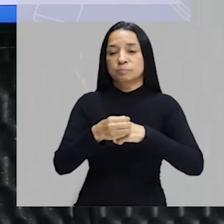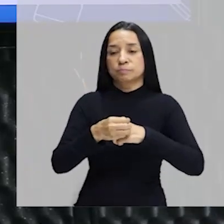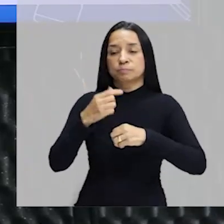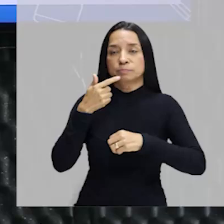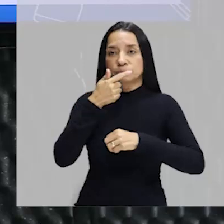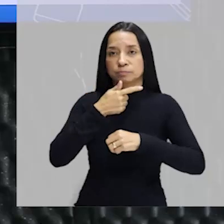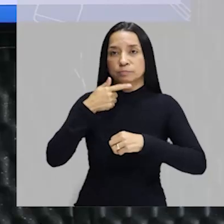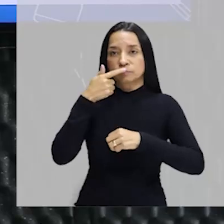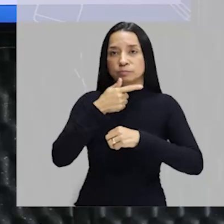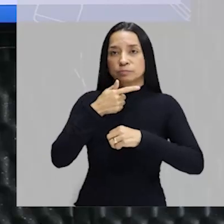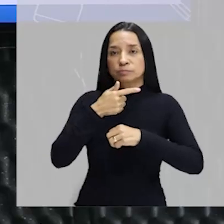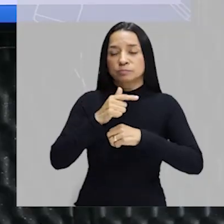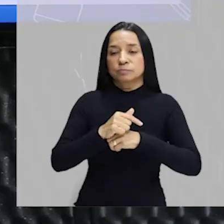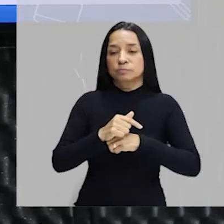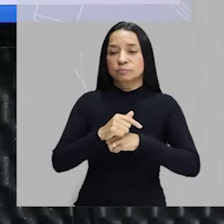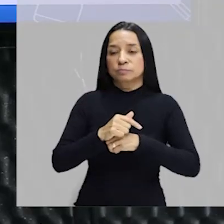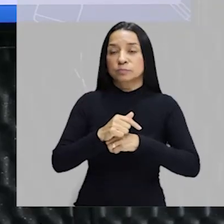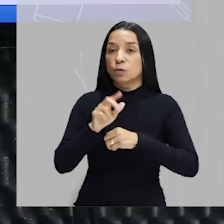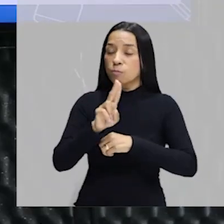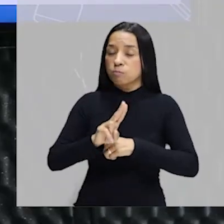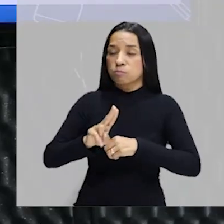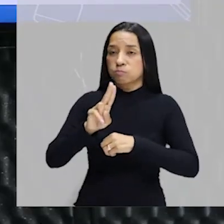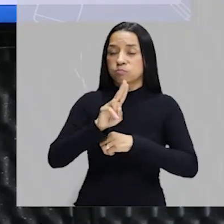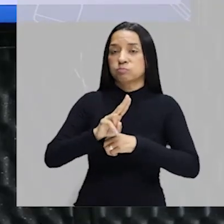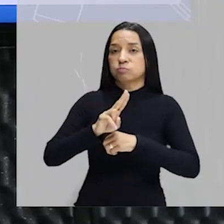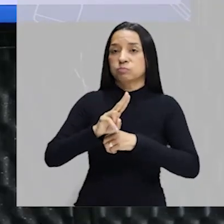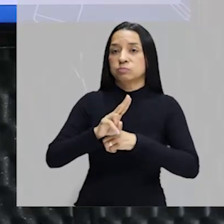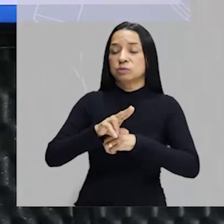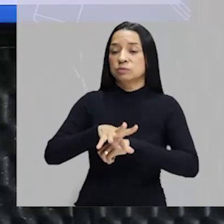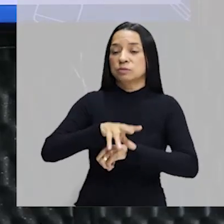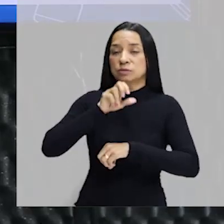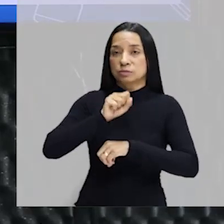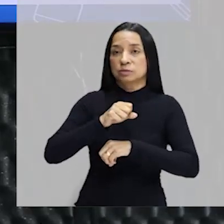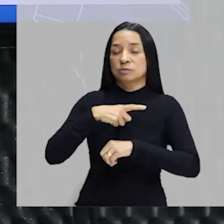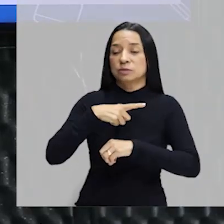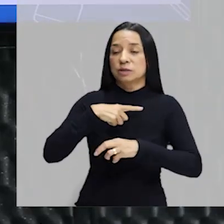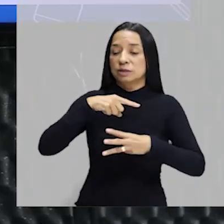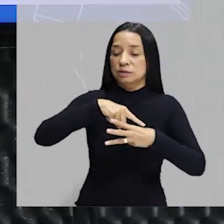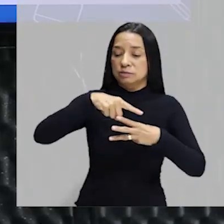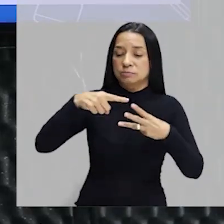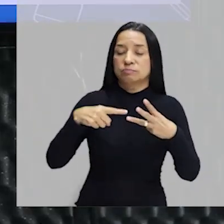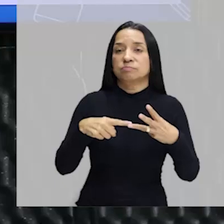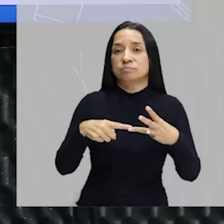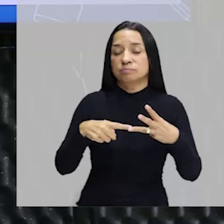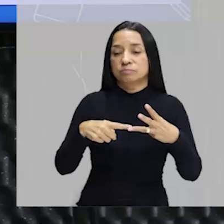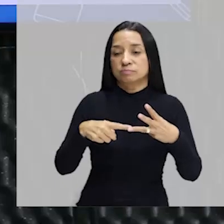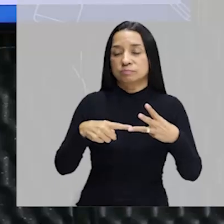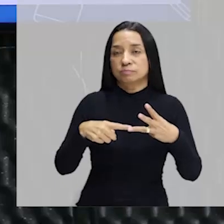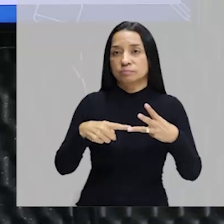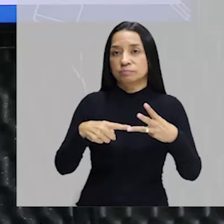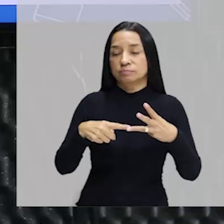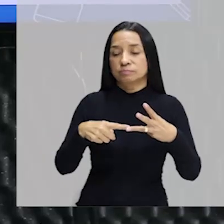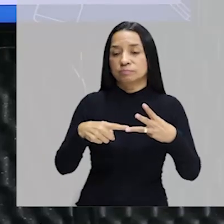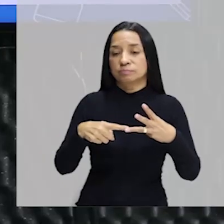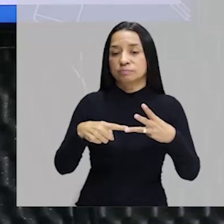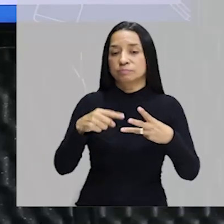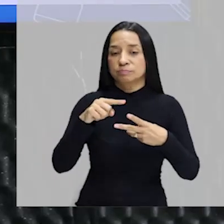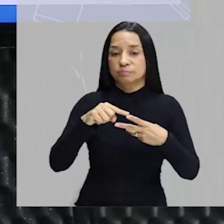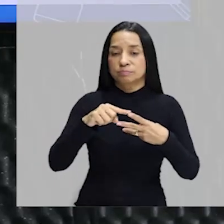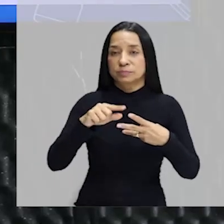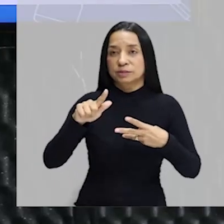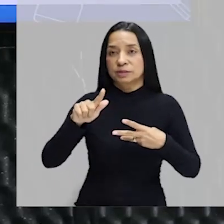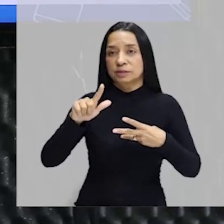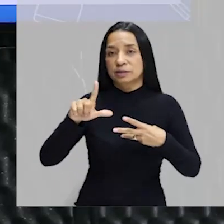glicose durante a respiração ocorre em três etapas metabólicas: a glicólise, o ciclo